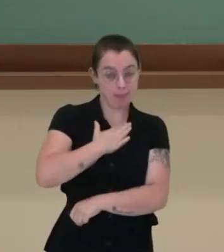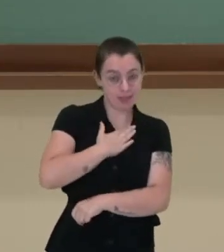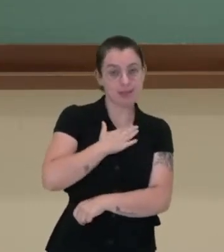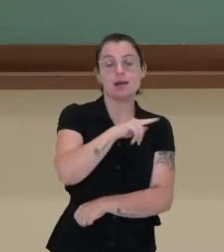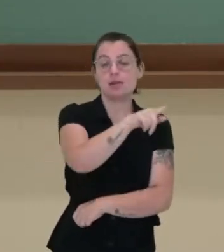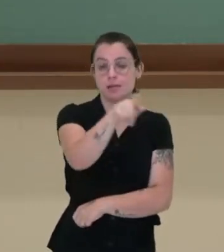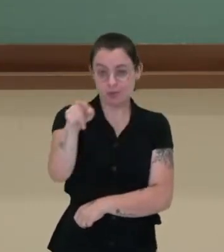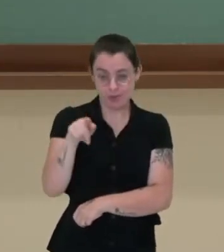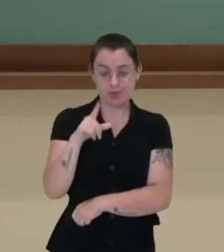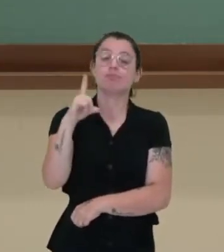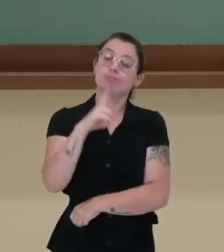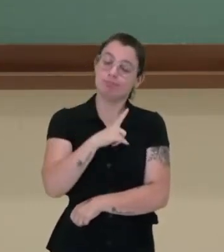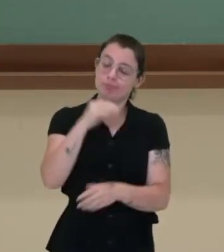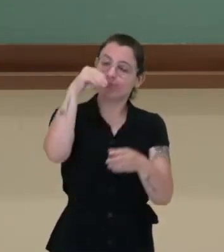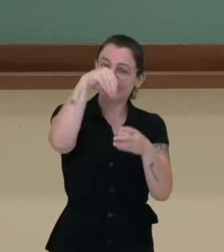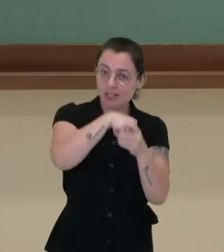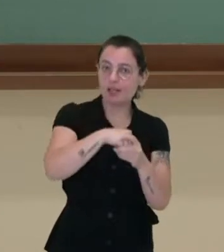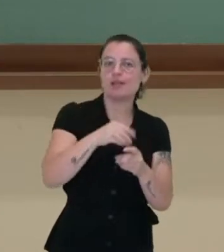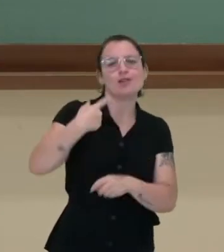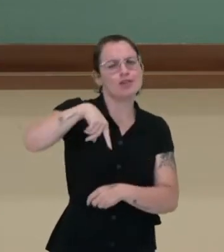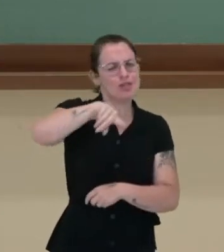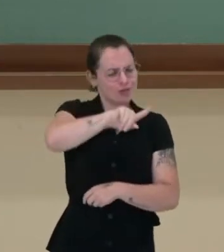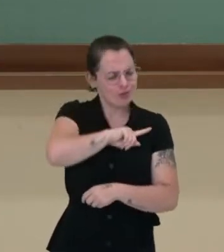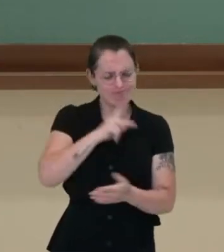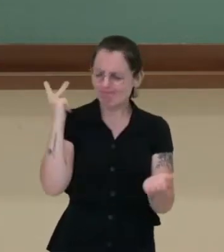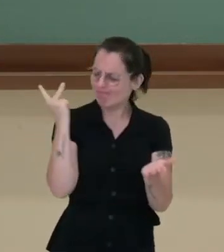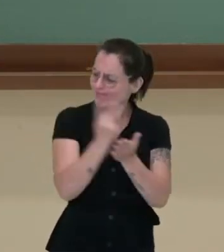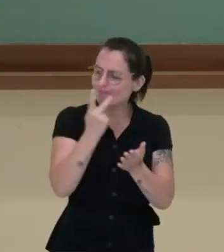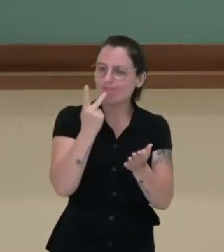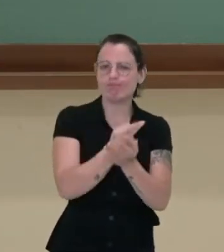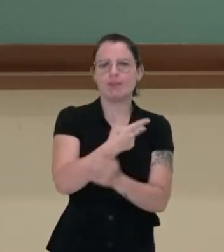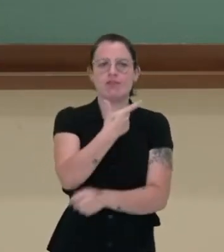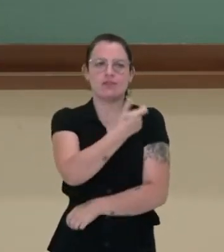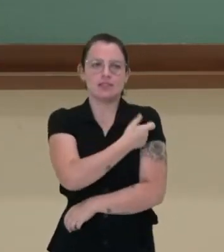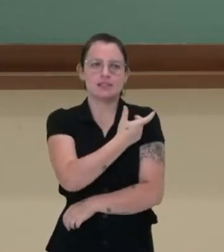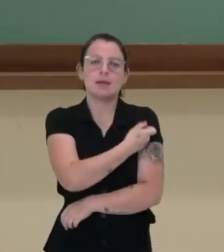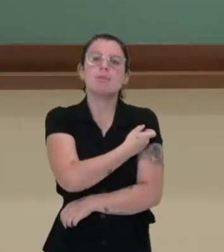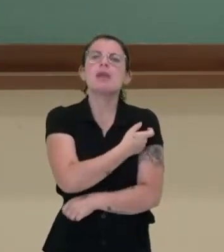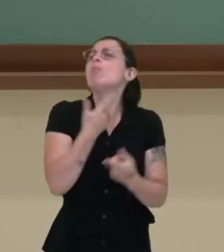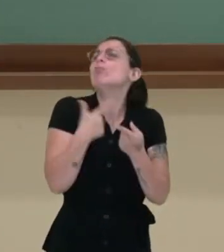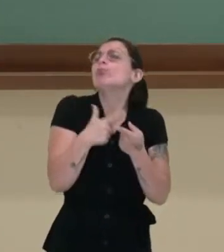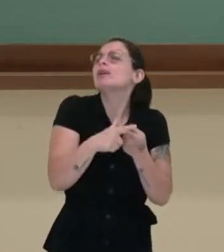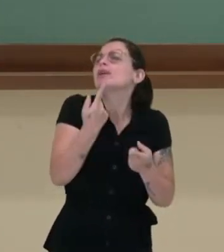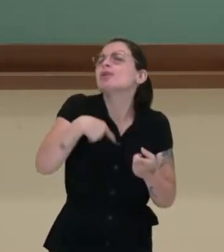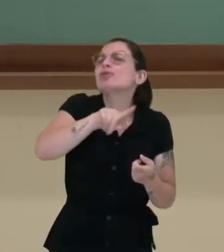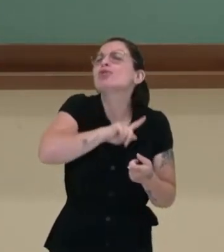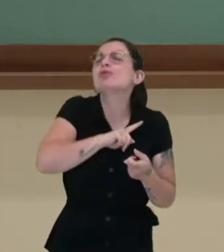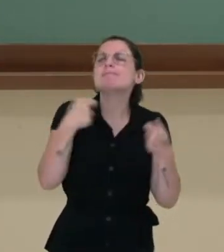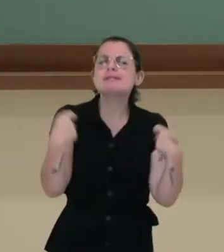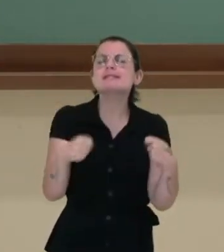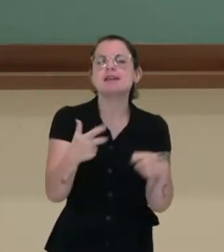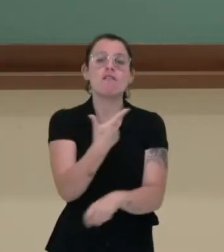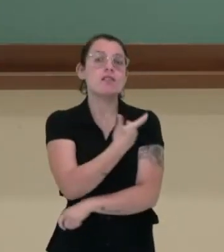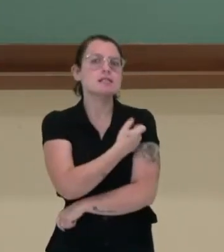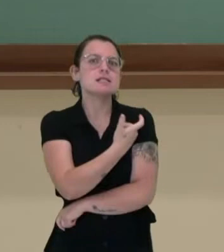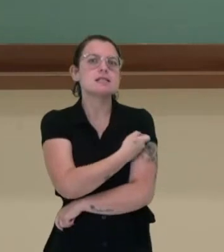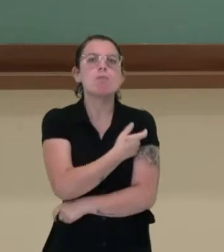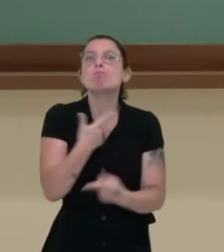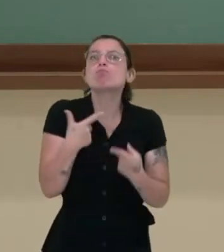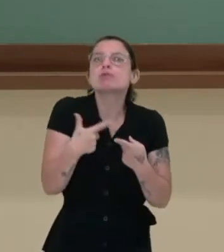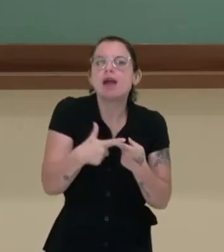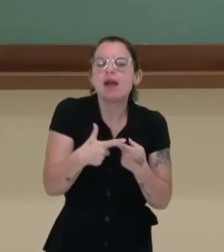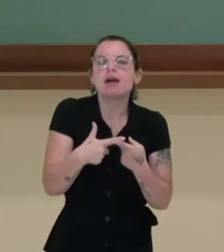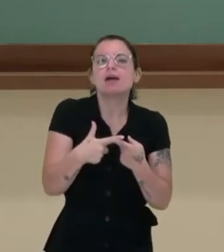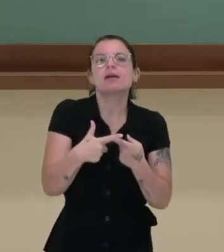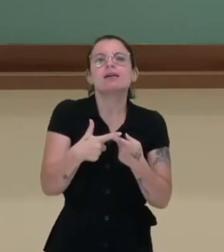lá e precisa ser tomada. Por que a gente precisa continuar tomando as vacinas, por